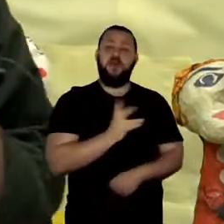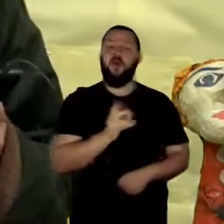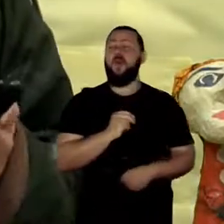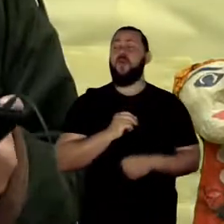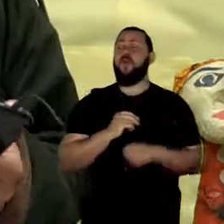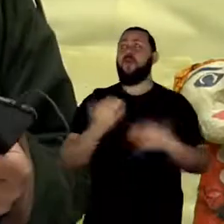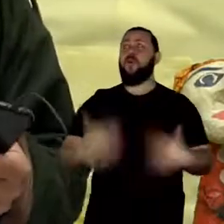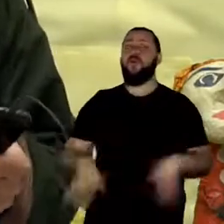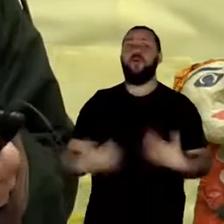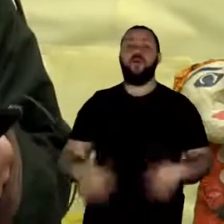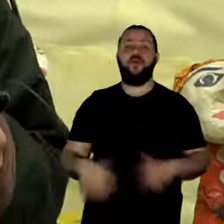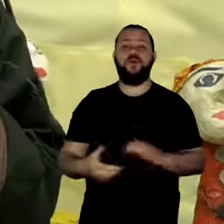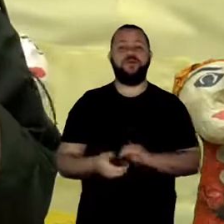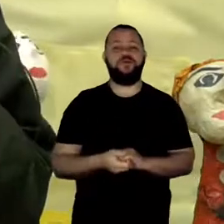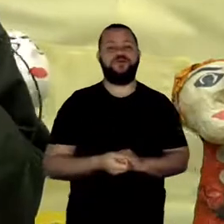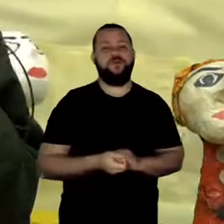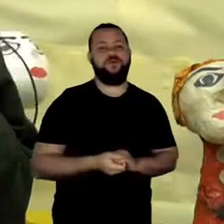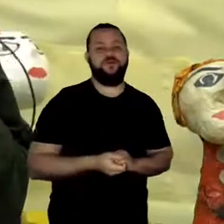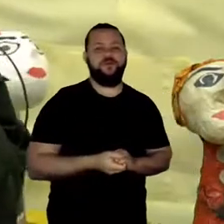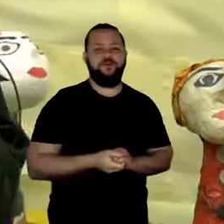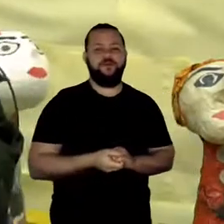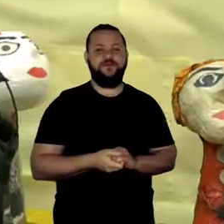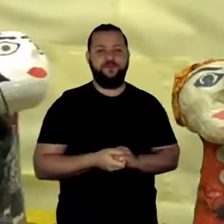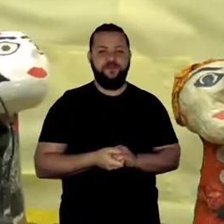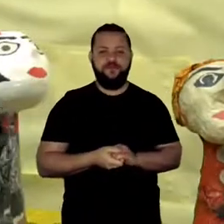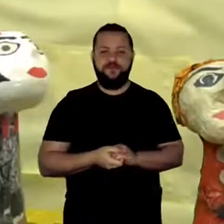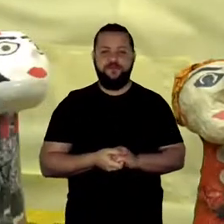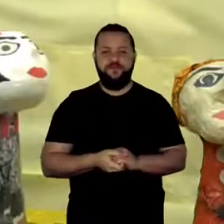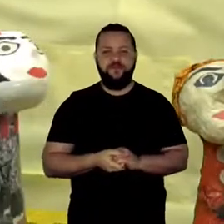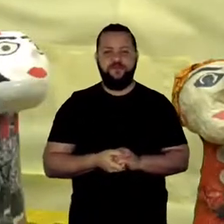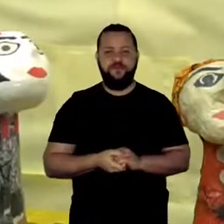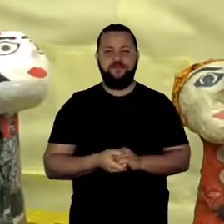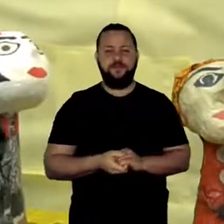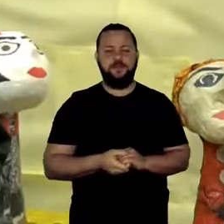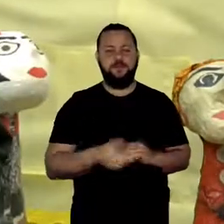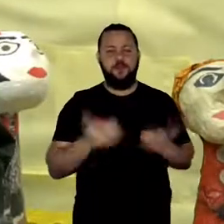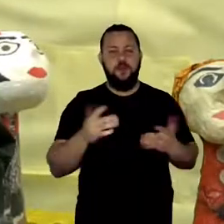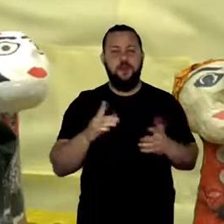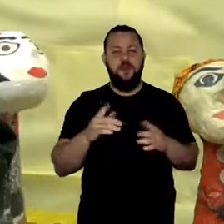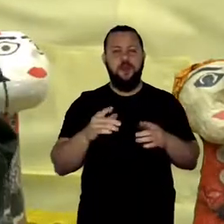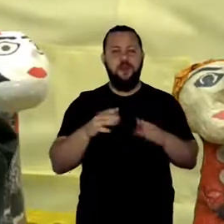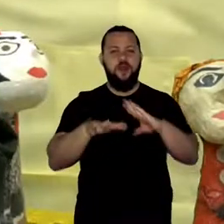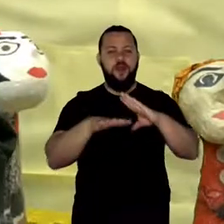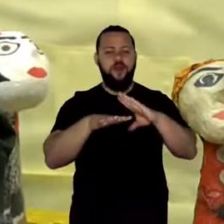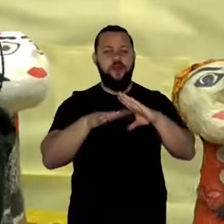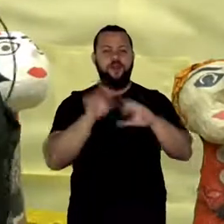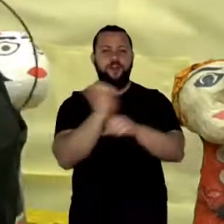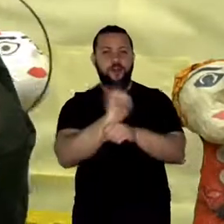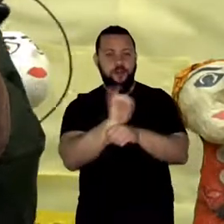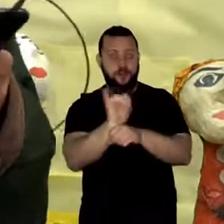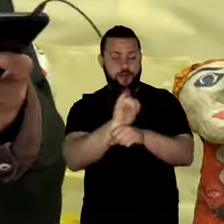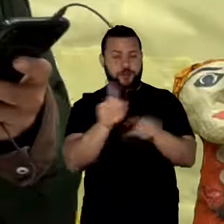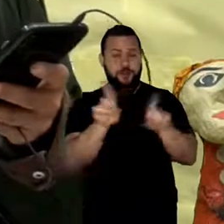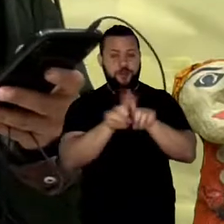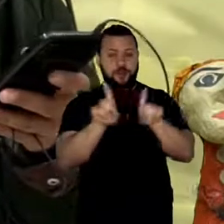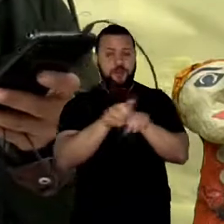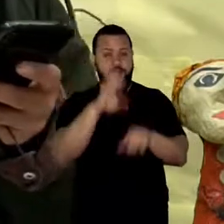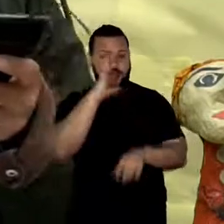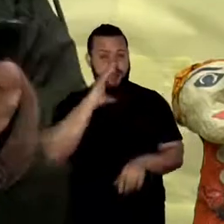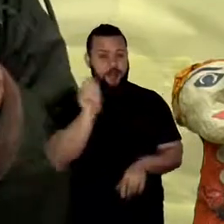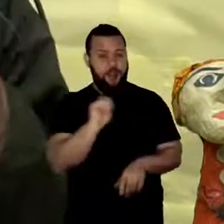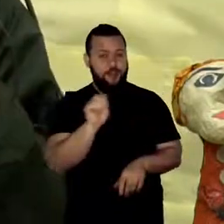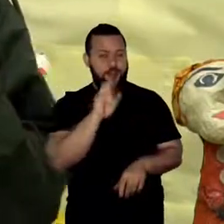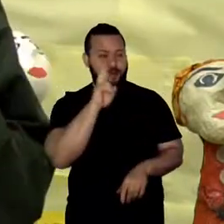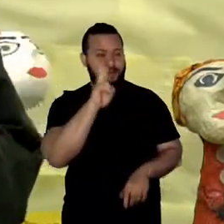Por enquanto são esses comentários do nosso canal lá da Educação de Araucária. E aqui no nosso canal do Festival Vilas, temos também